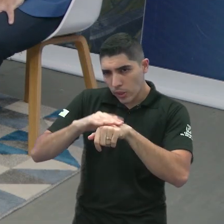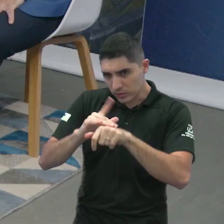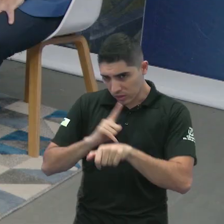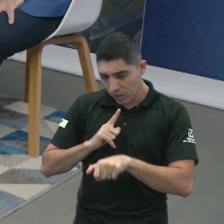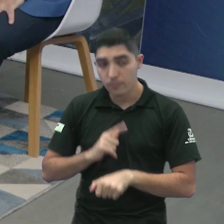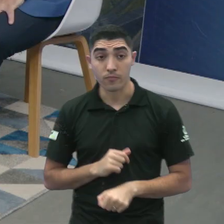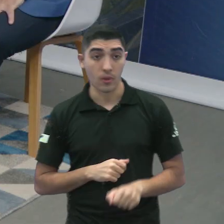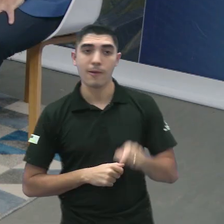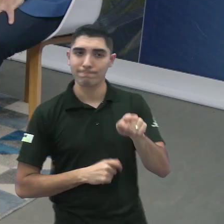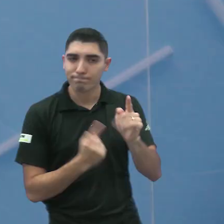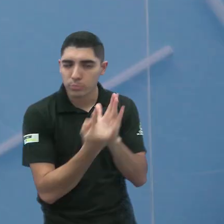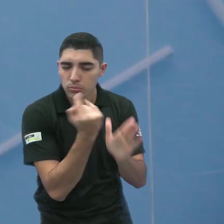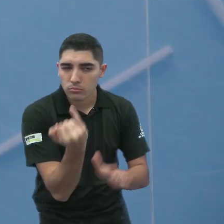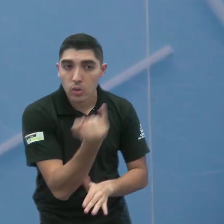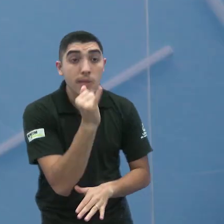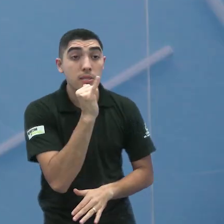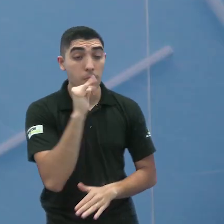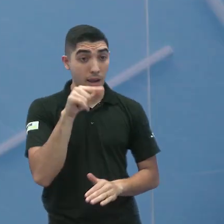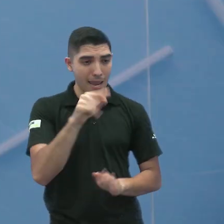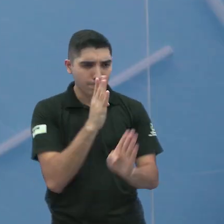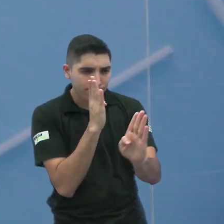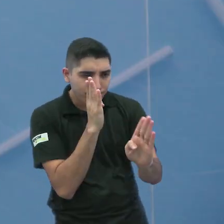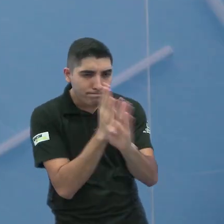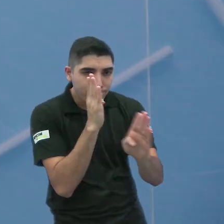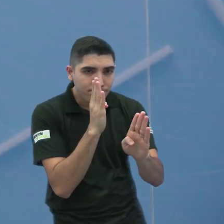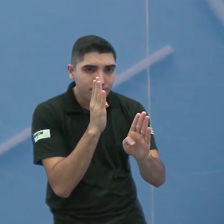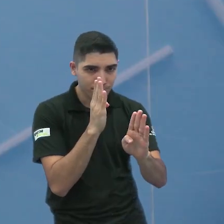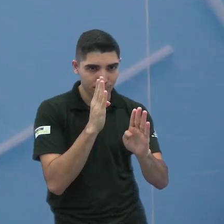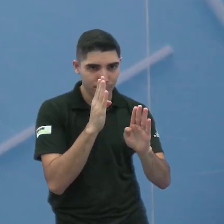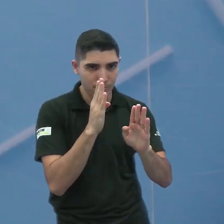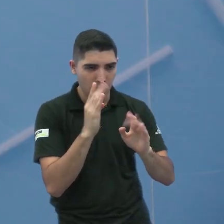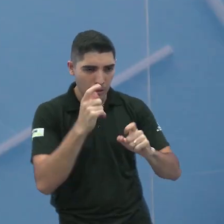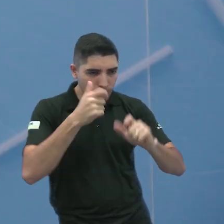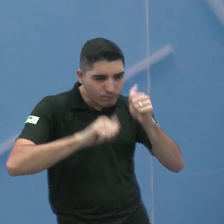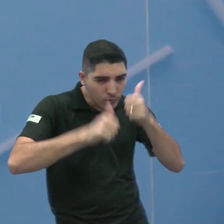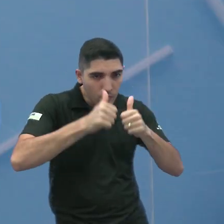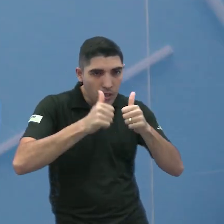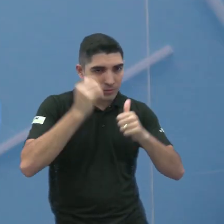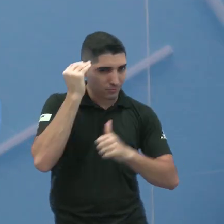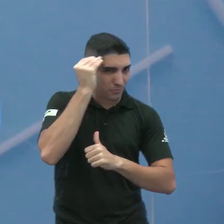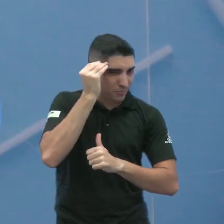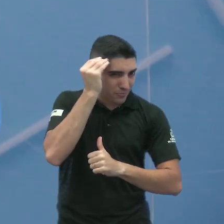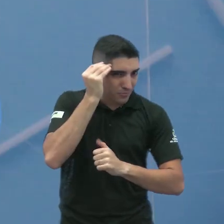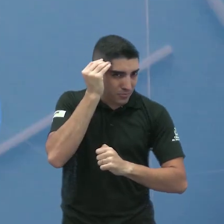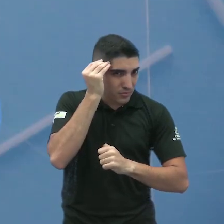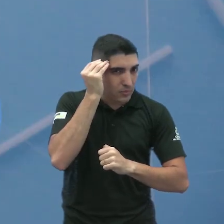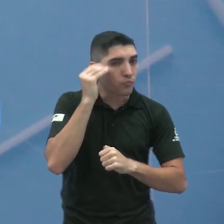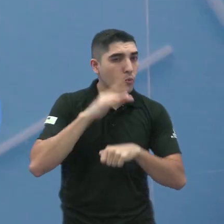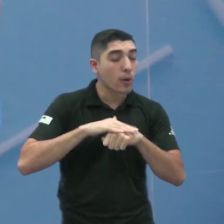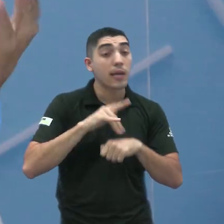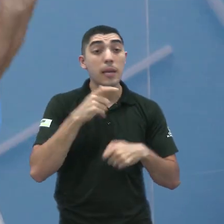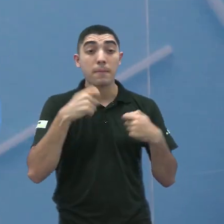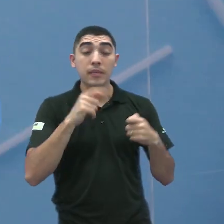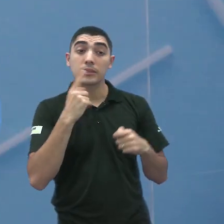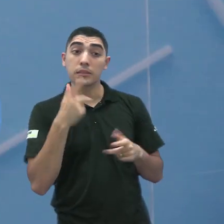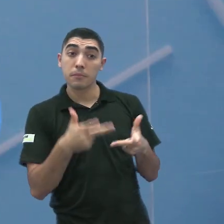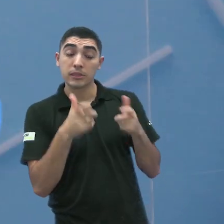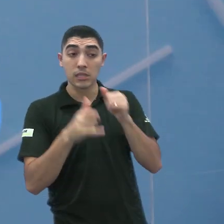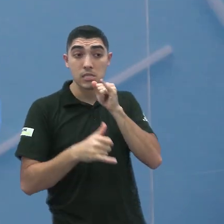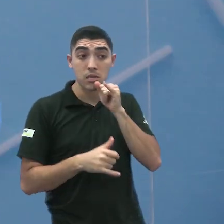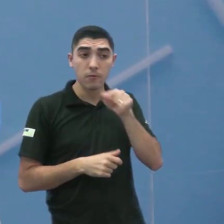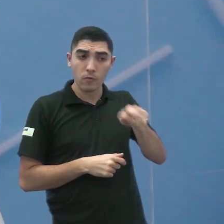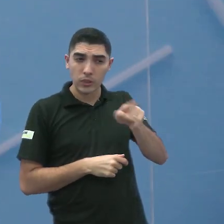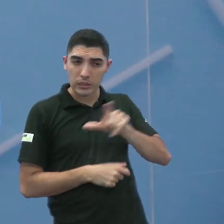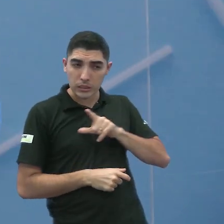O diagnóstico psiquiátrico é um diagnóstico de exclusão. Porque, assim, primeiro a gente tem que avaliar se não tem um quadro